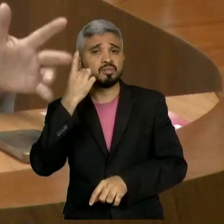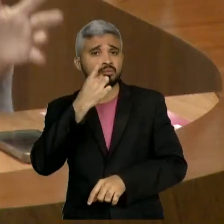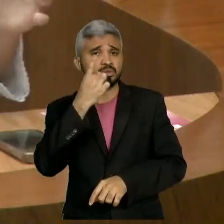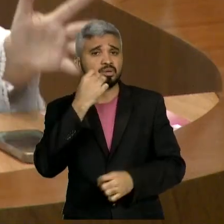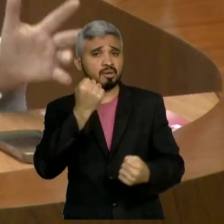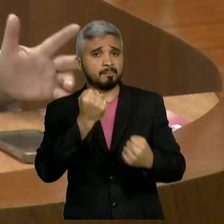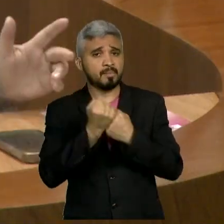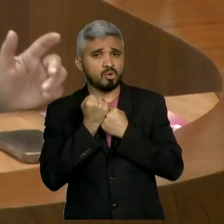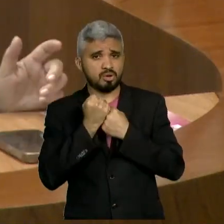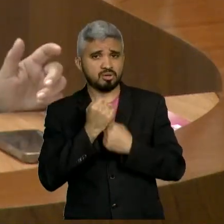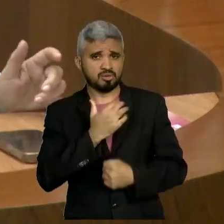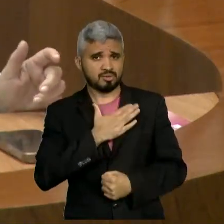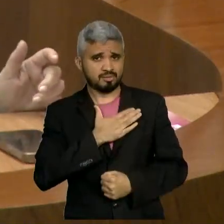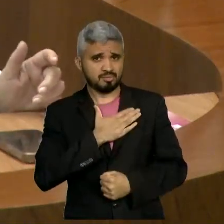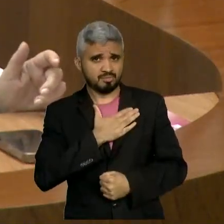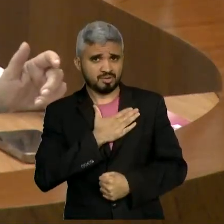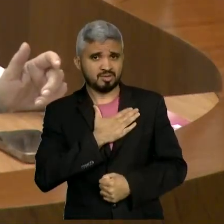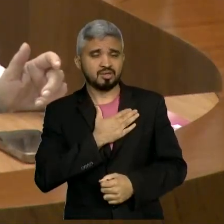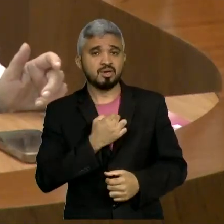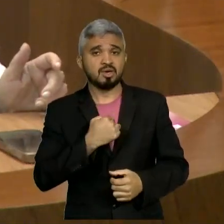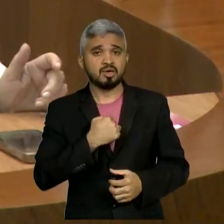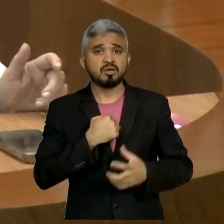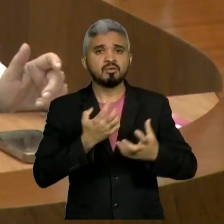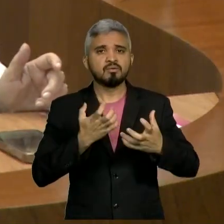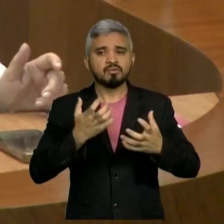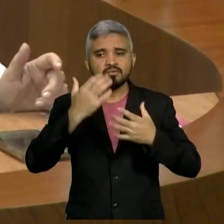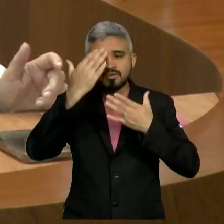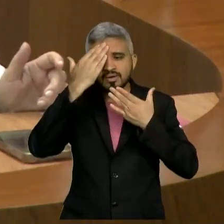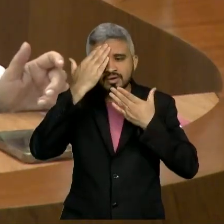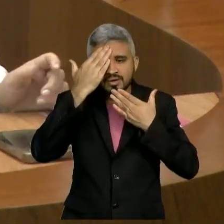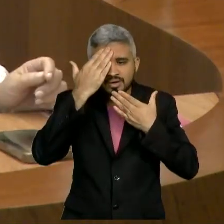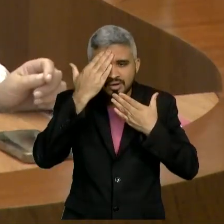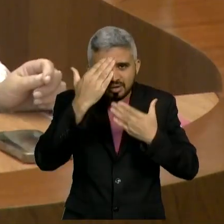quero agradecer nesse momento,